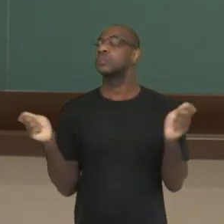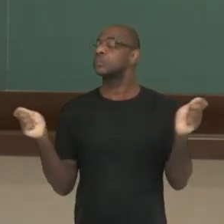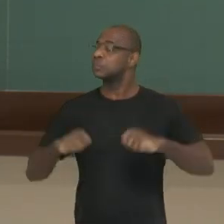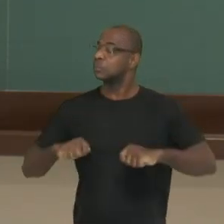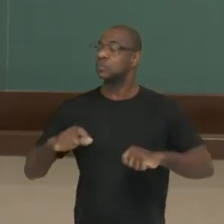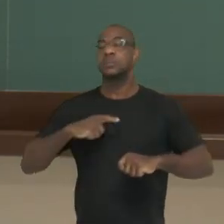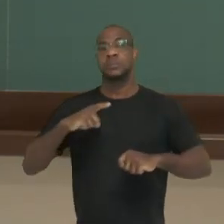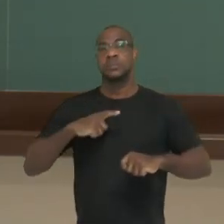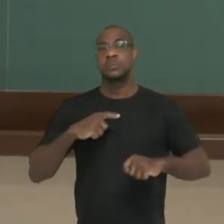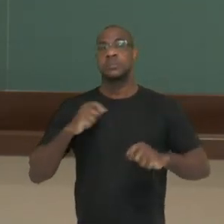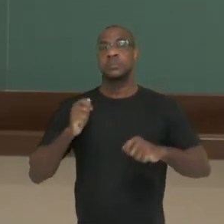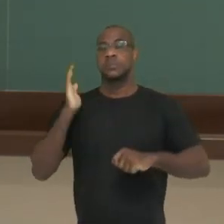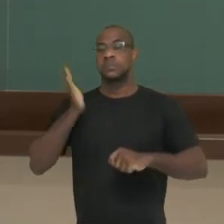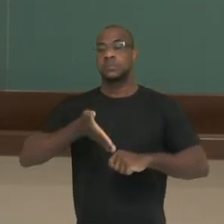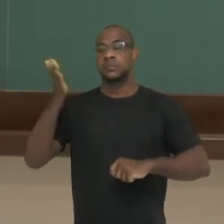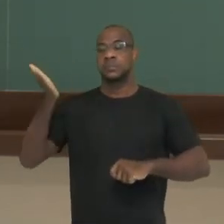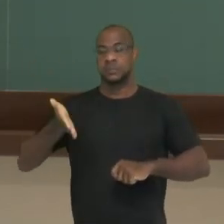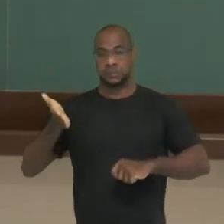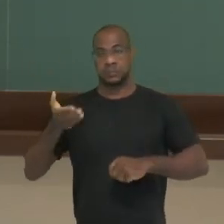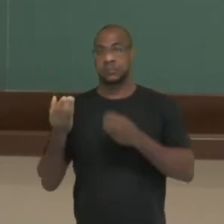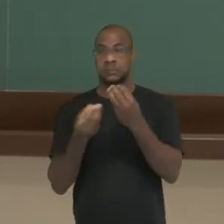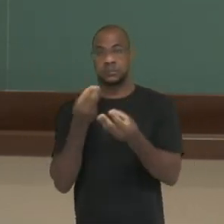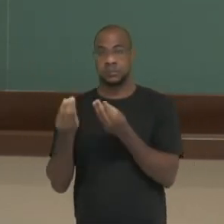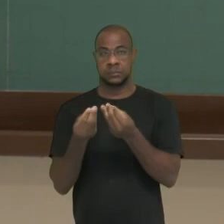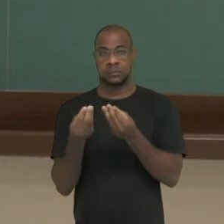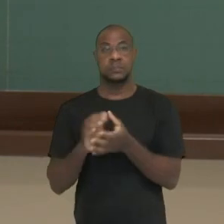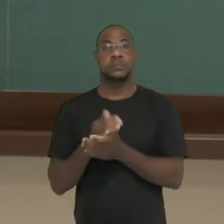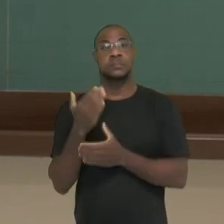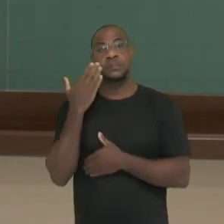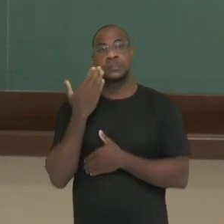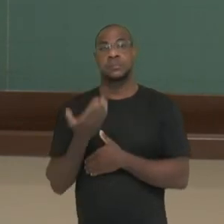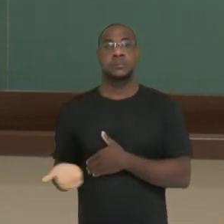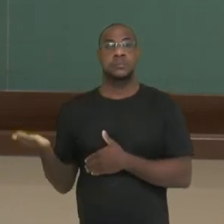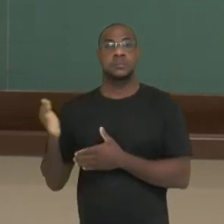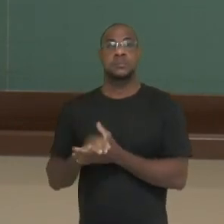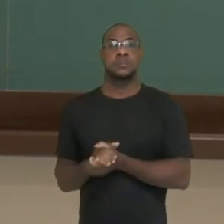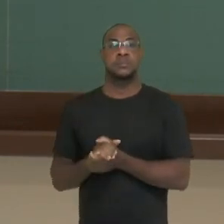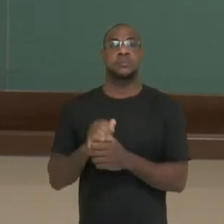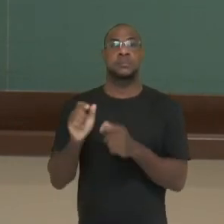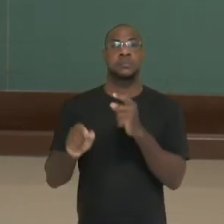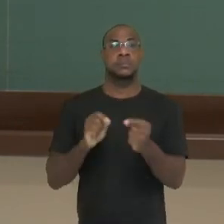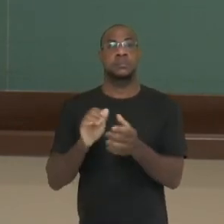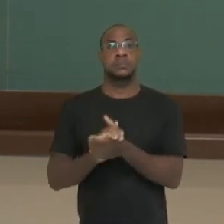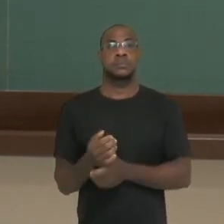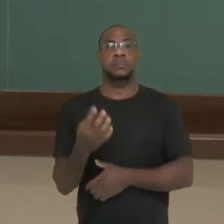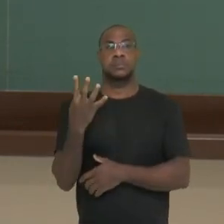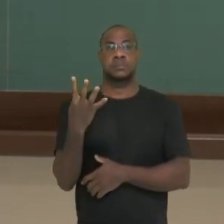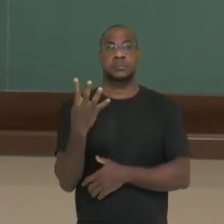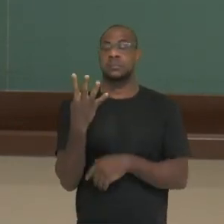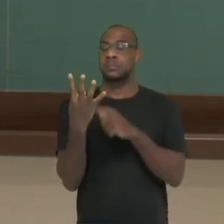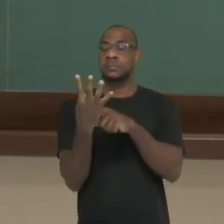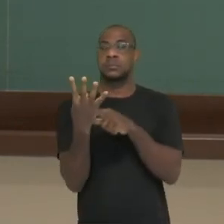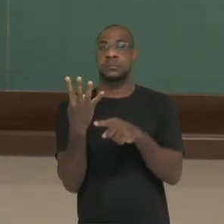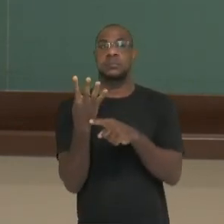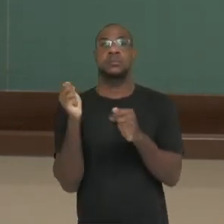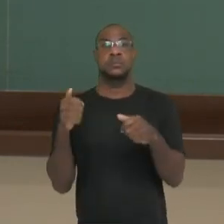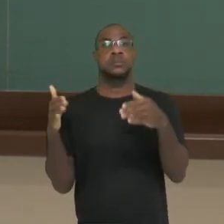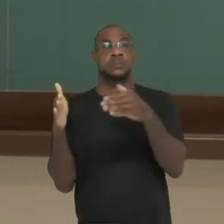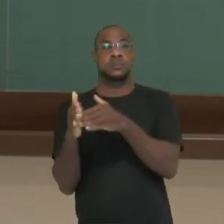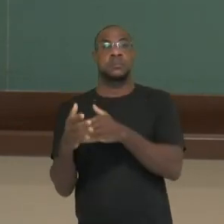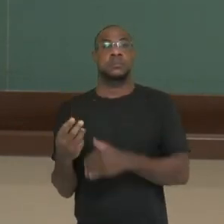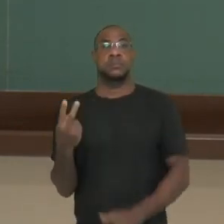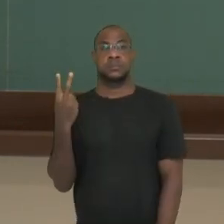que eu tenho de simplificar os fatoriais. No caso aqui, ó, no fatorial 4, eu posso ir até o